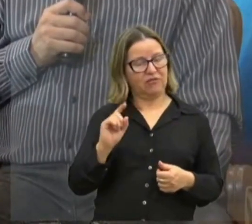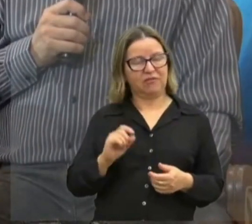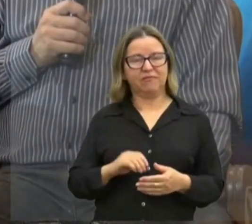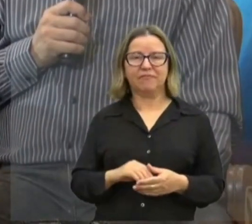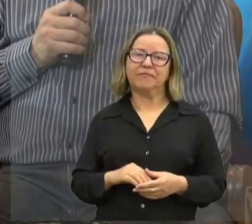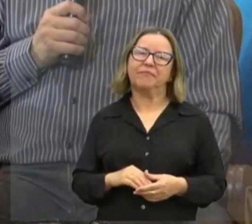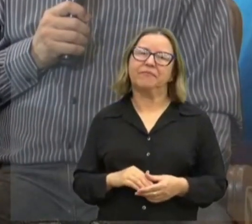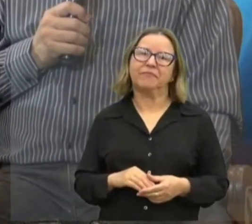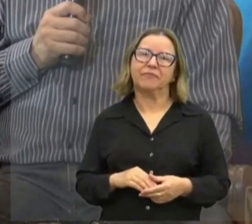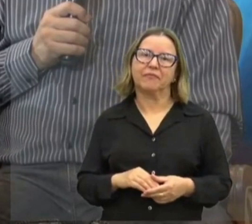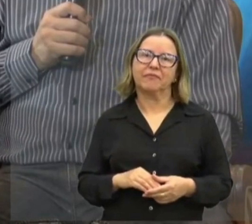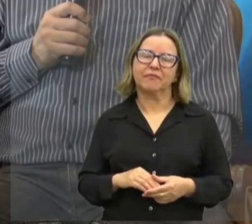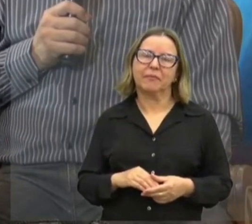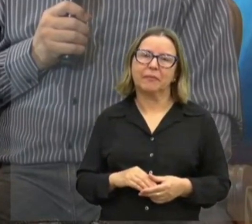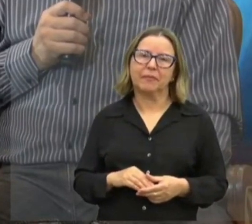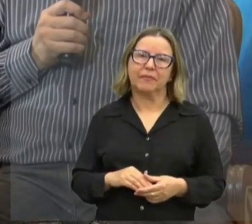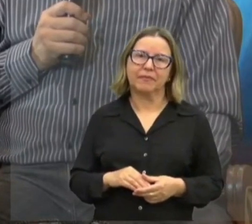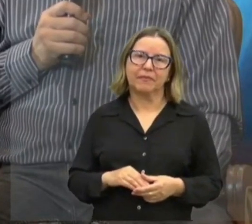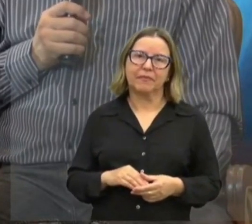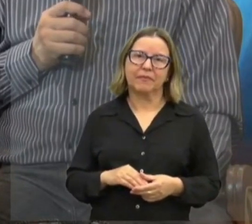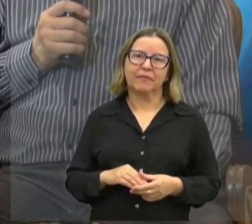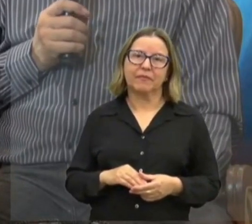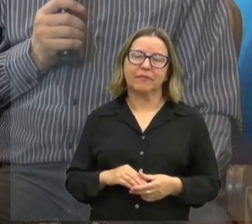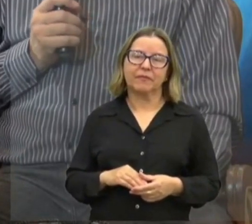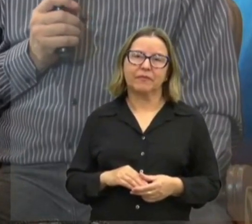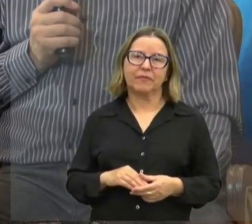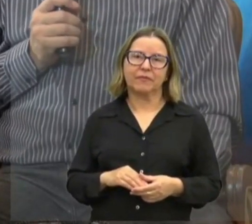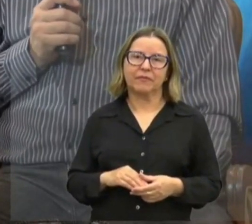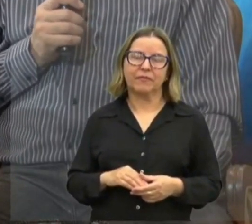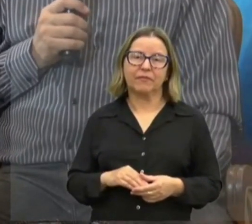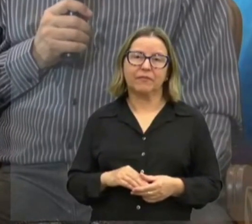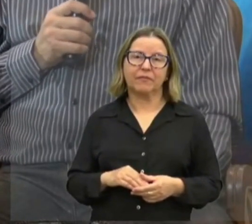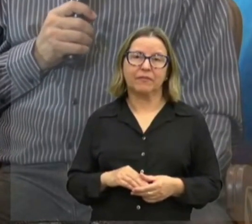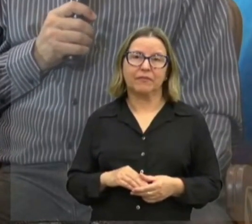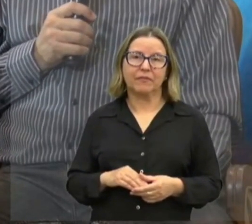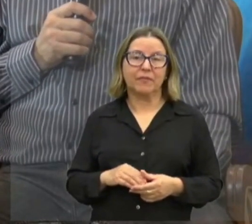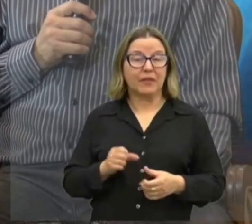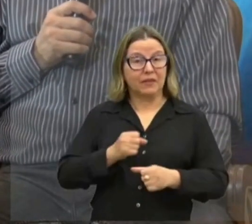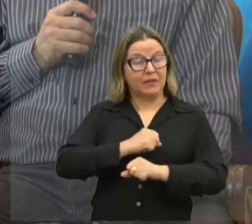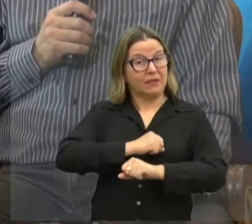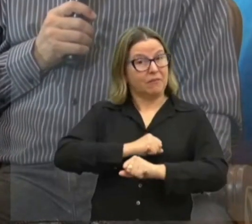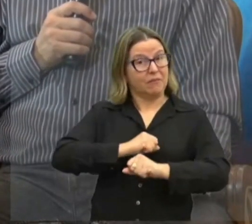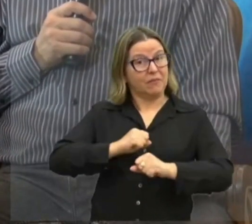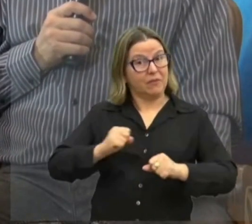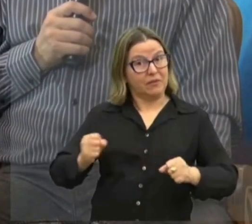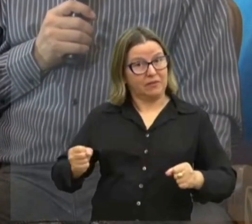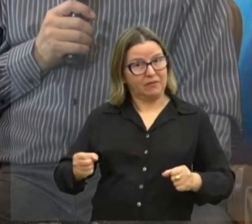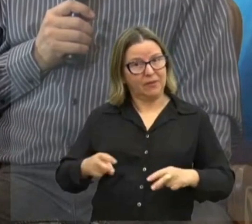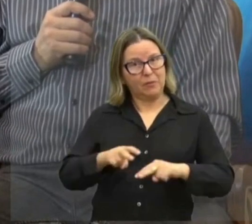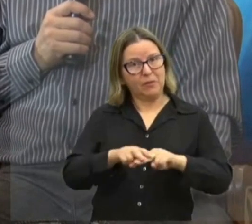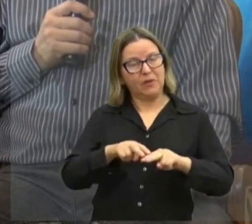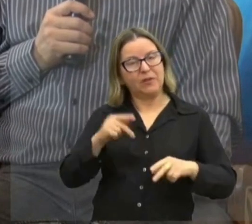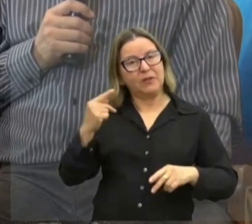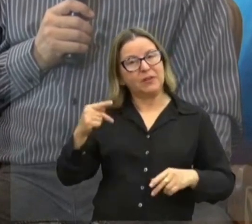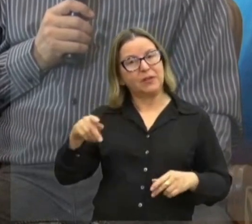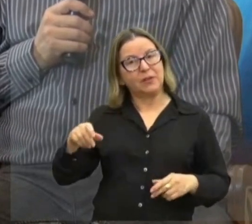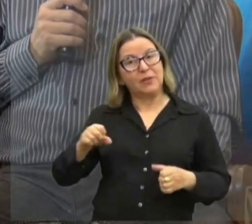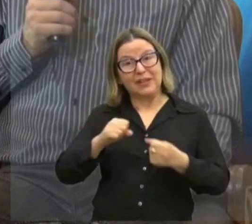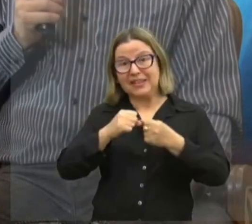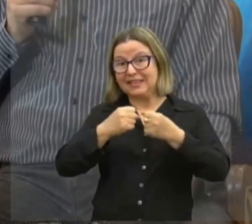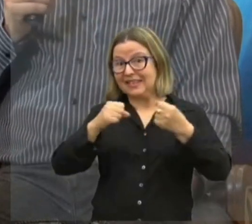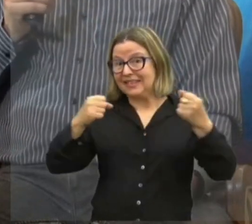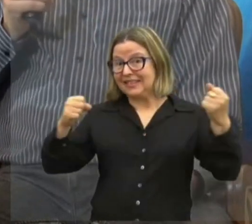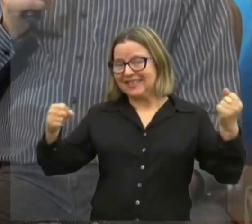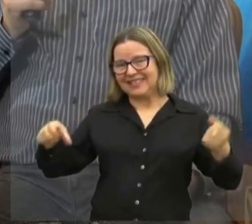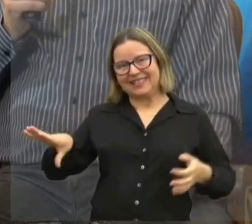Aliás, é algo que nós podemos dizer que é inconcebível, por causa do grande amor com que Ele nos